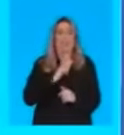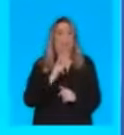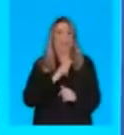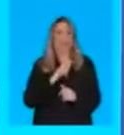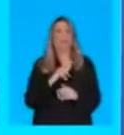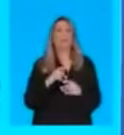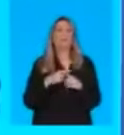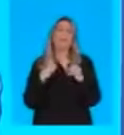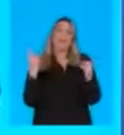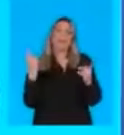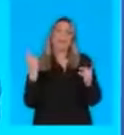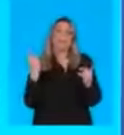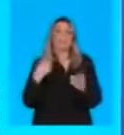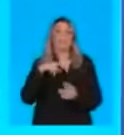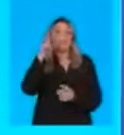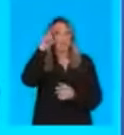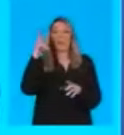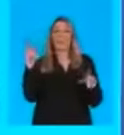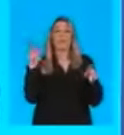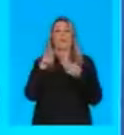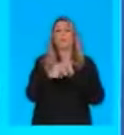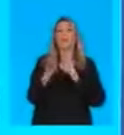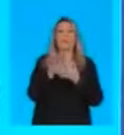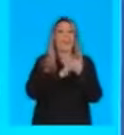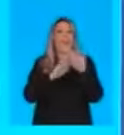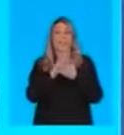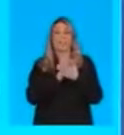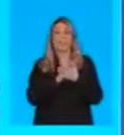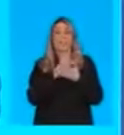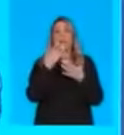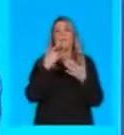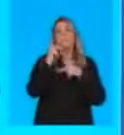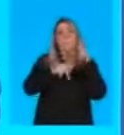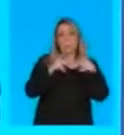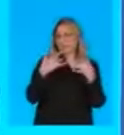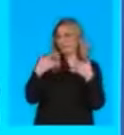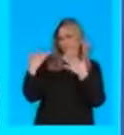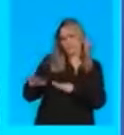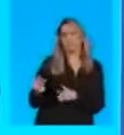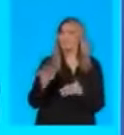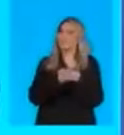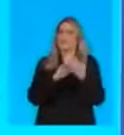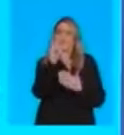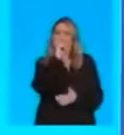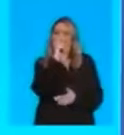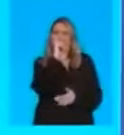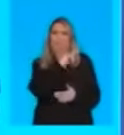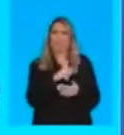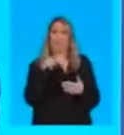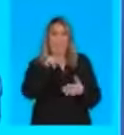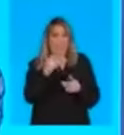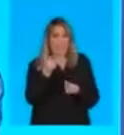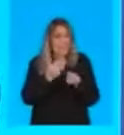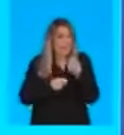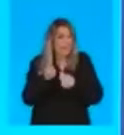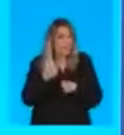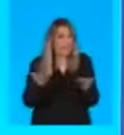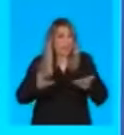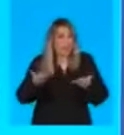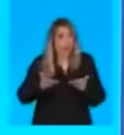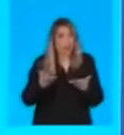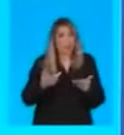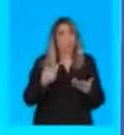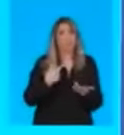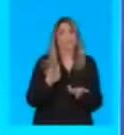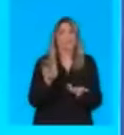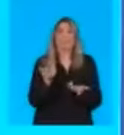governo de Dilma não cortou o programas sociais não deixou de atender o povo em função desta crise segundo lugar na questão do saneamento